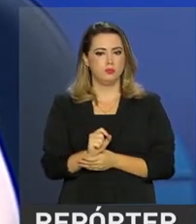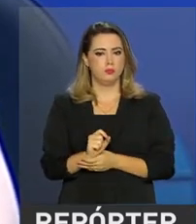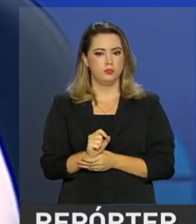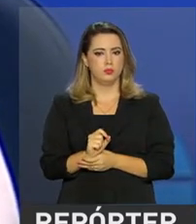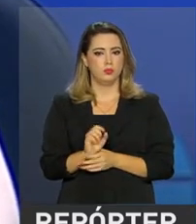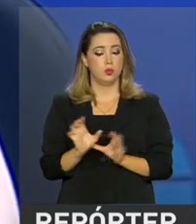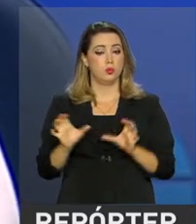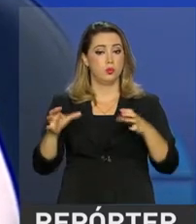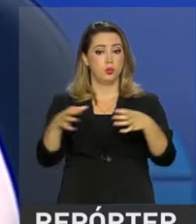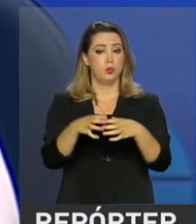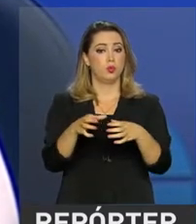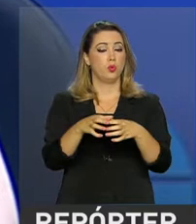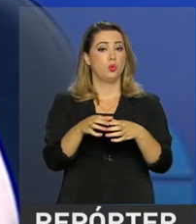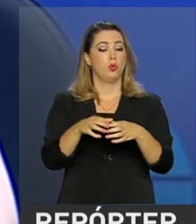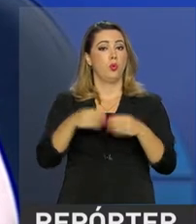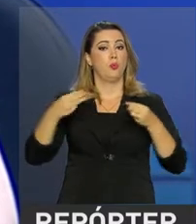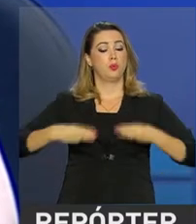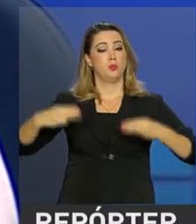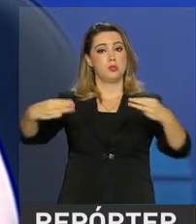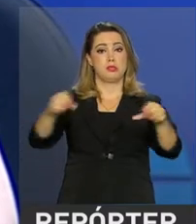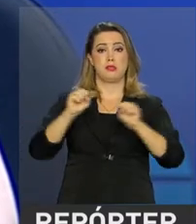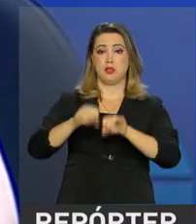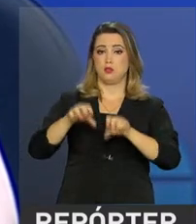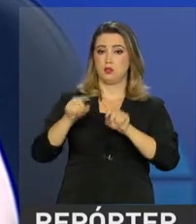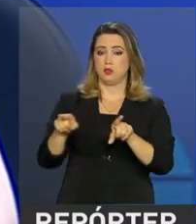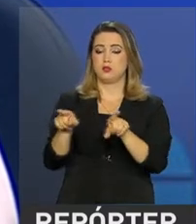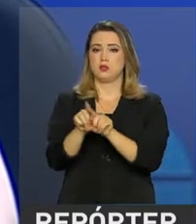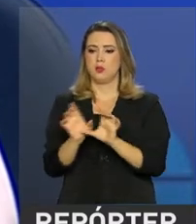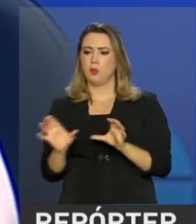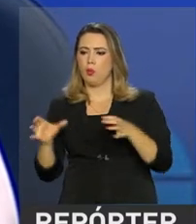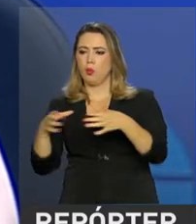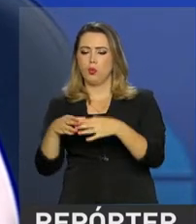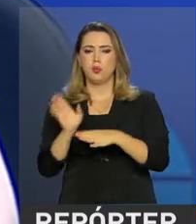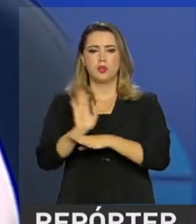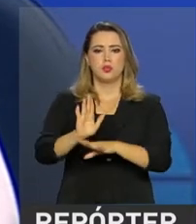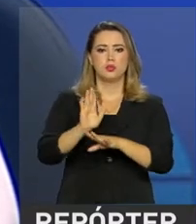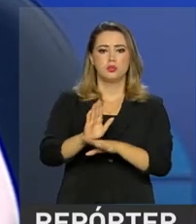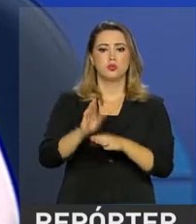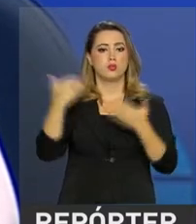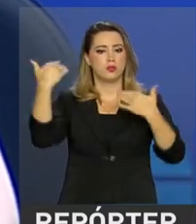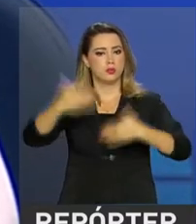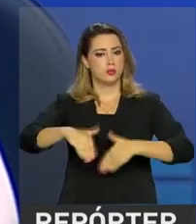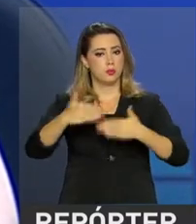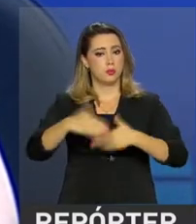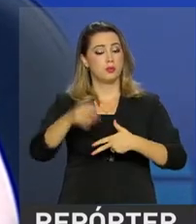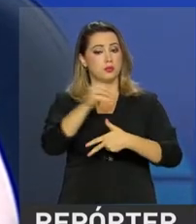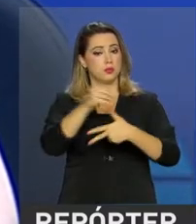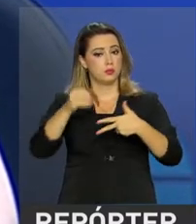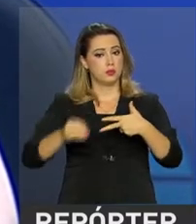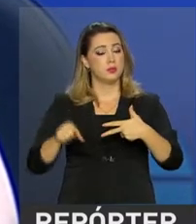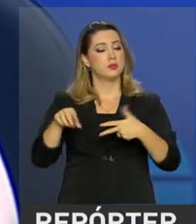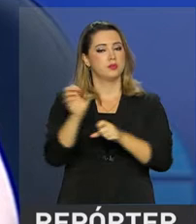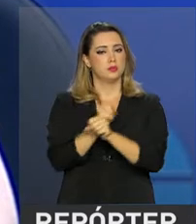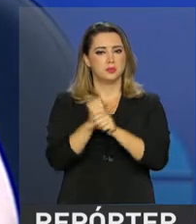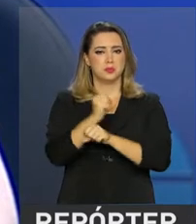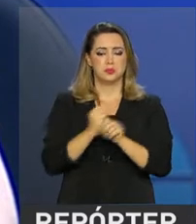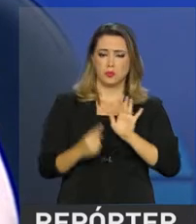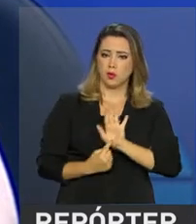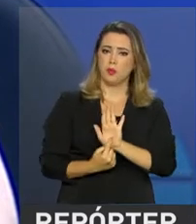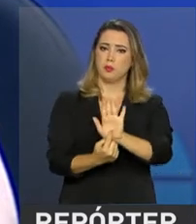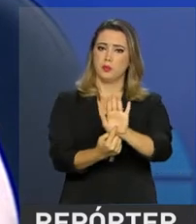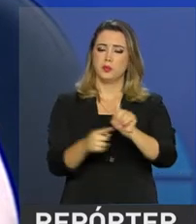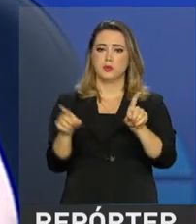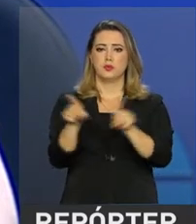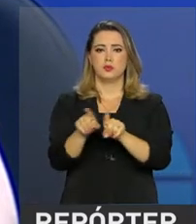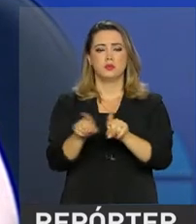por parte do MEC e dos colaboradores que atuaram na aplicação do Enem 2017. Se mostrou,